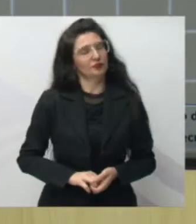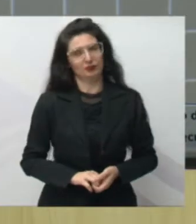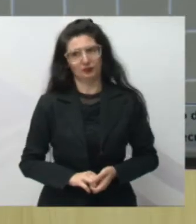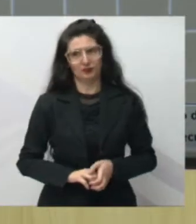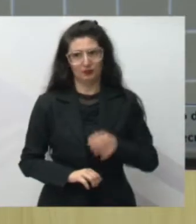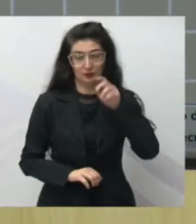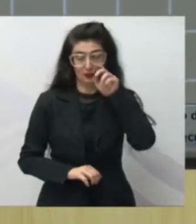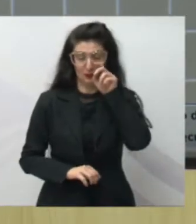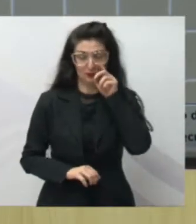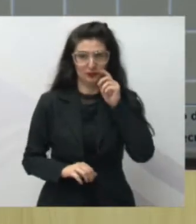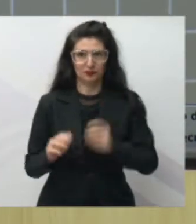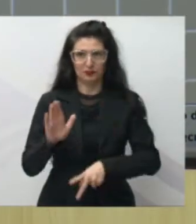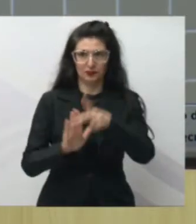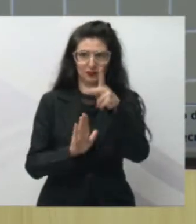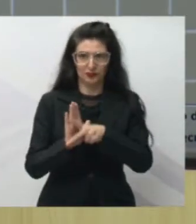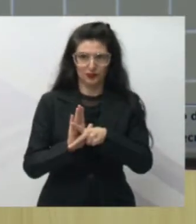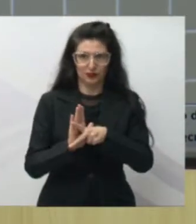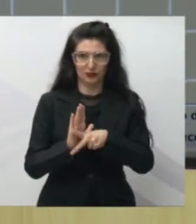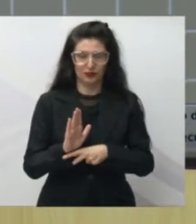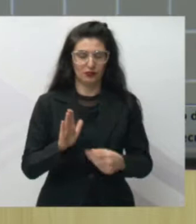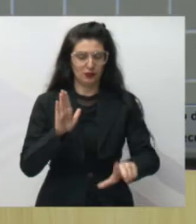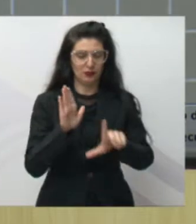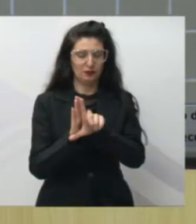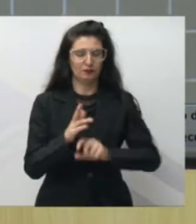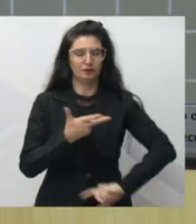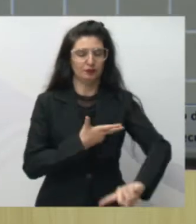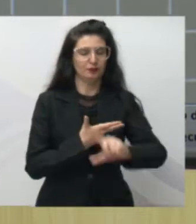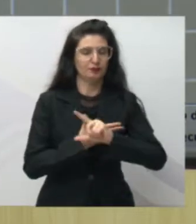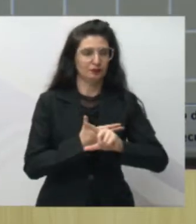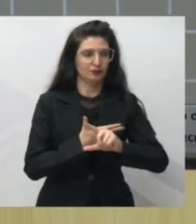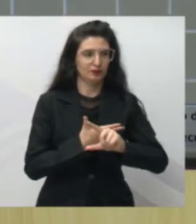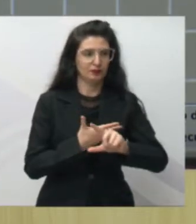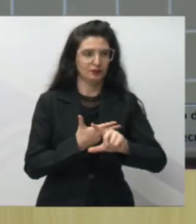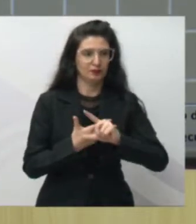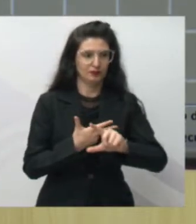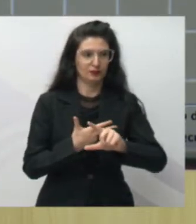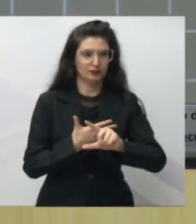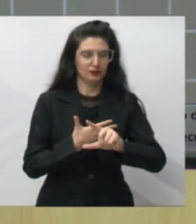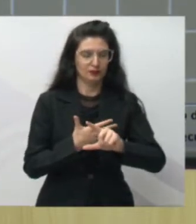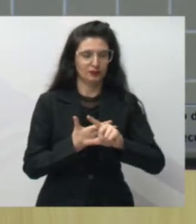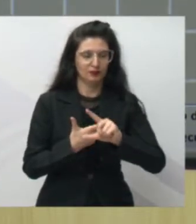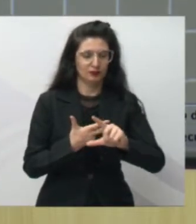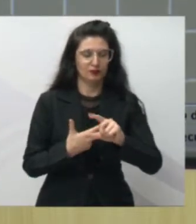Discussão única do projeto de lei do Legislativo número